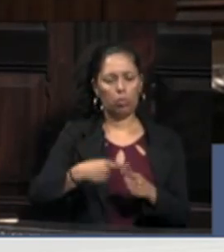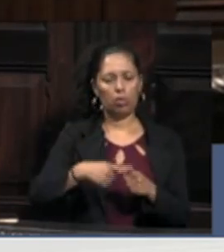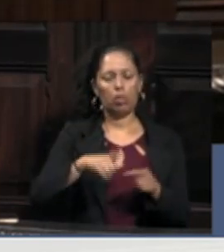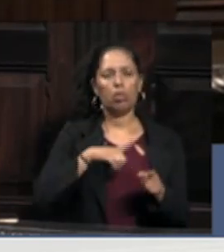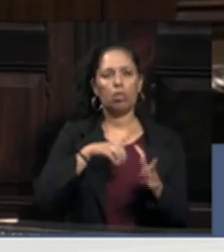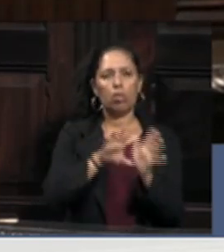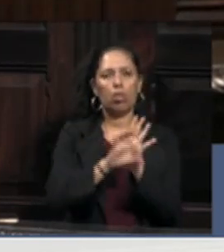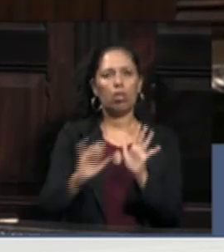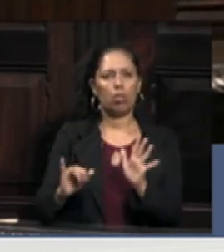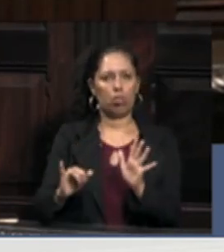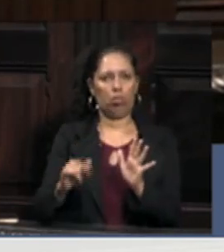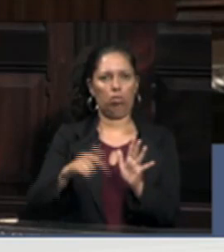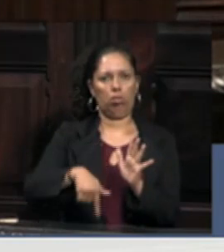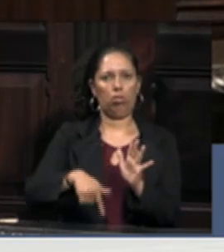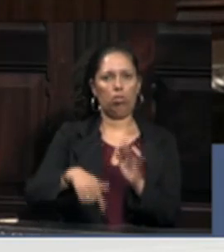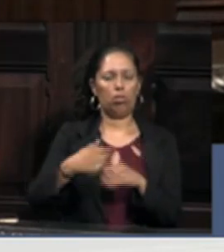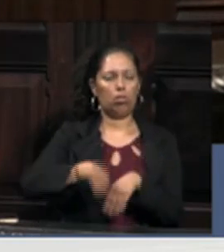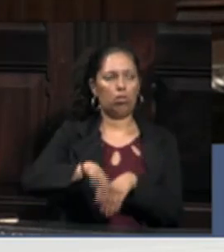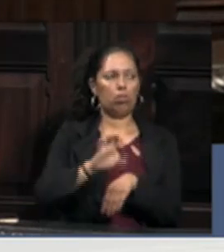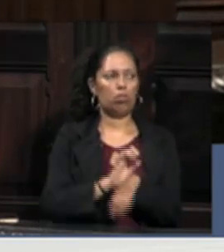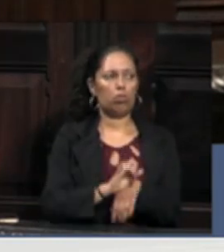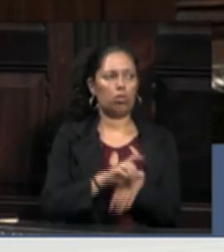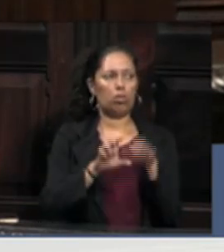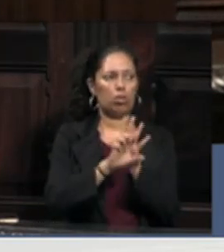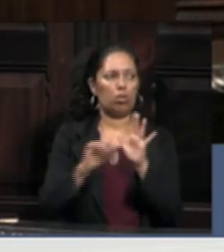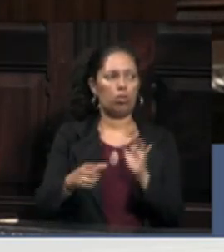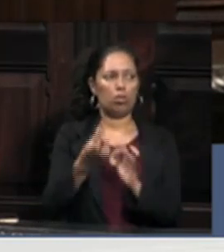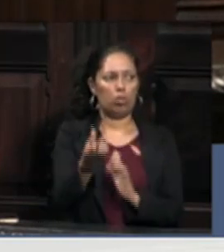do Rio de Janeiro, e é a Lei